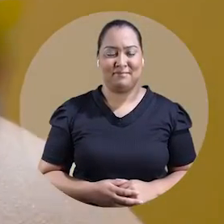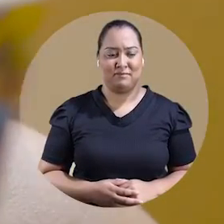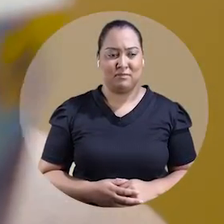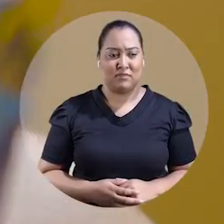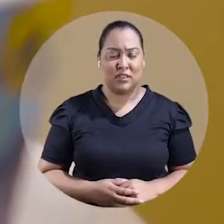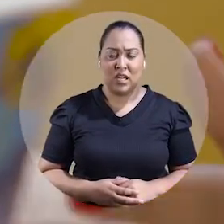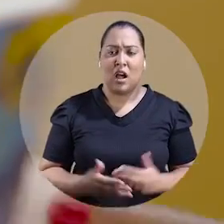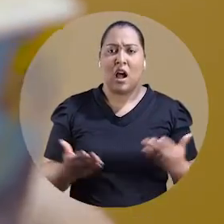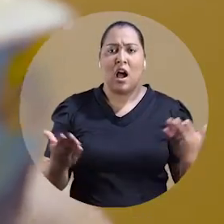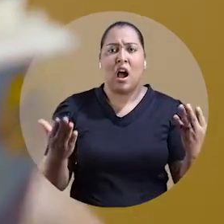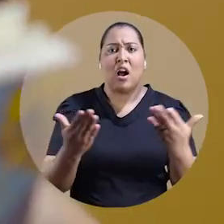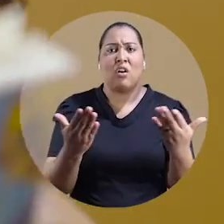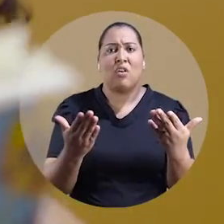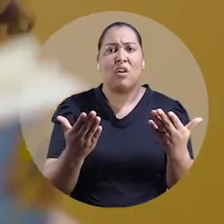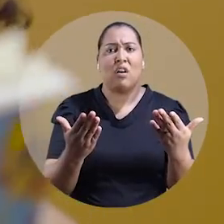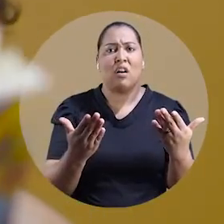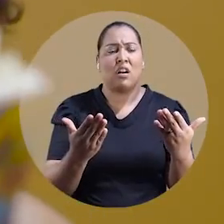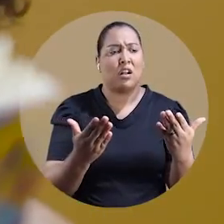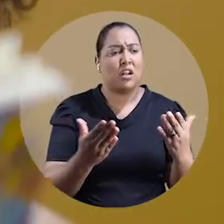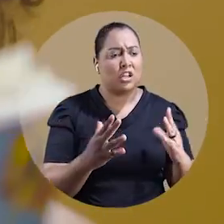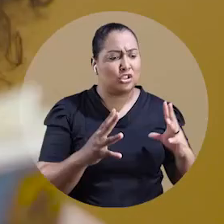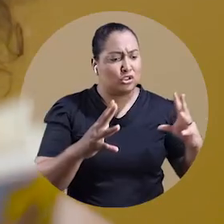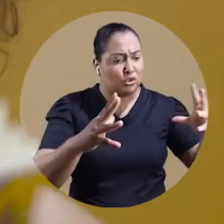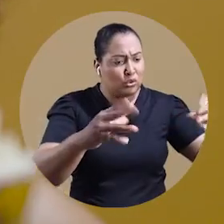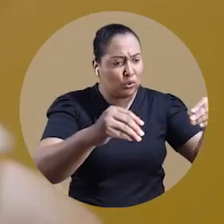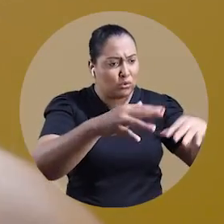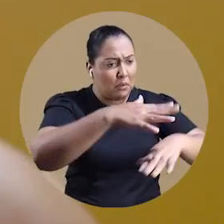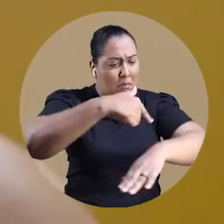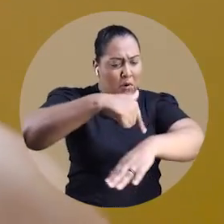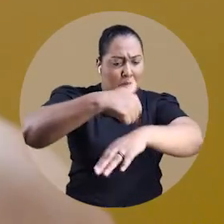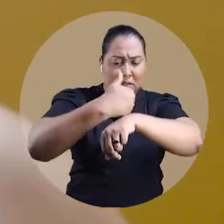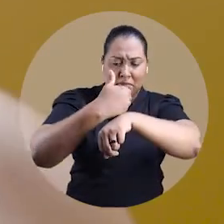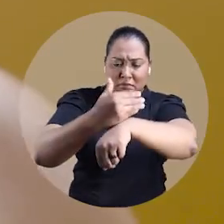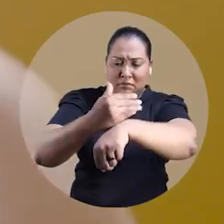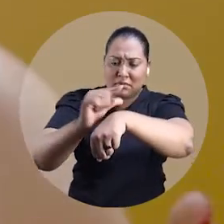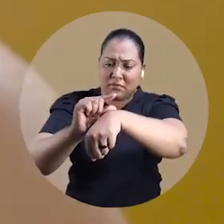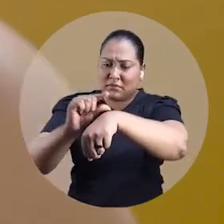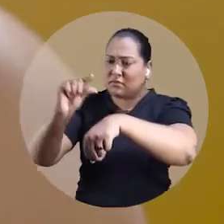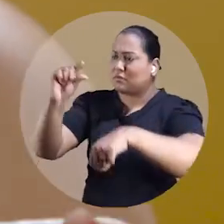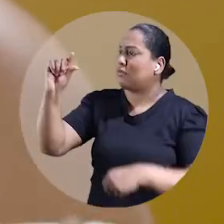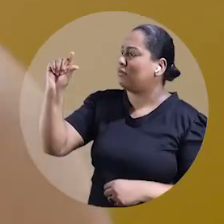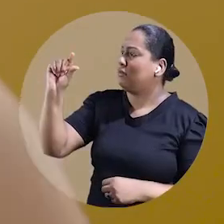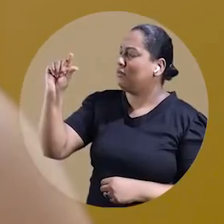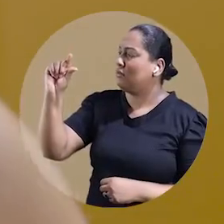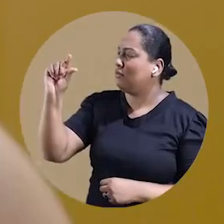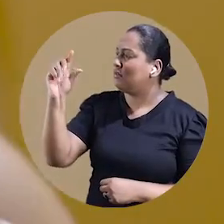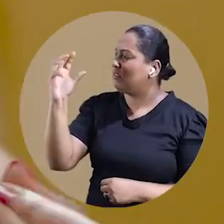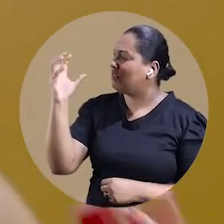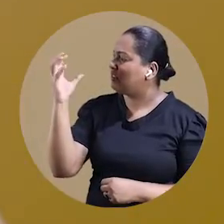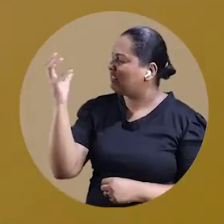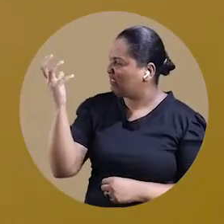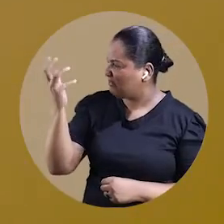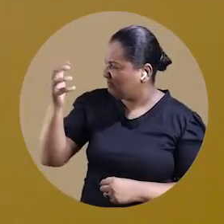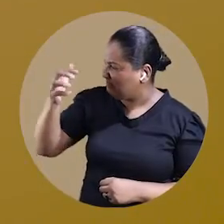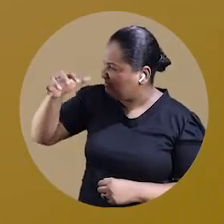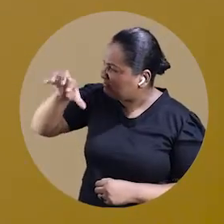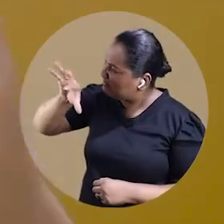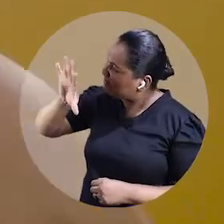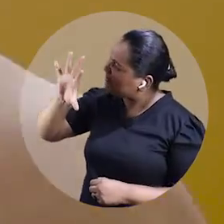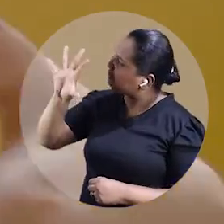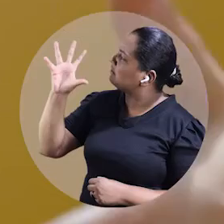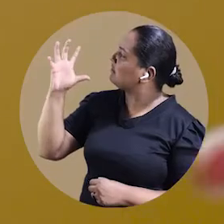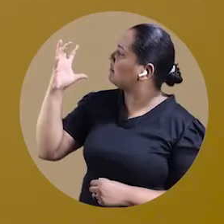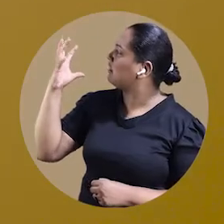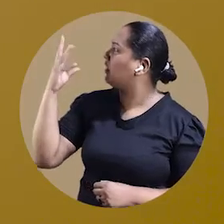último, depois de todo este momento, tão sem forma e tom,